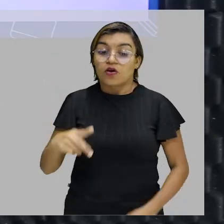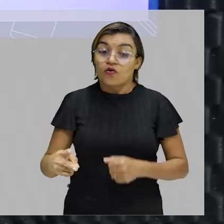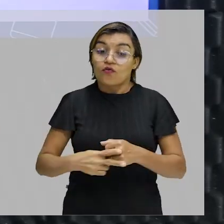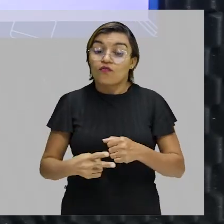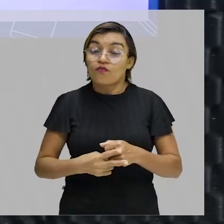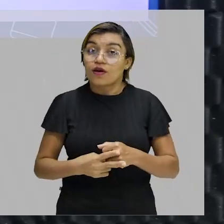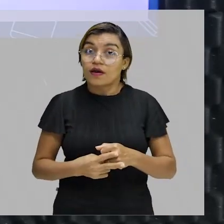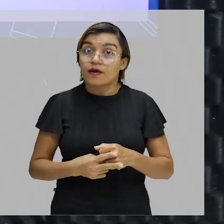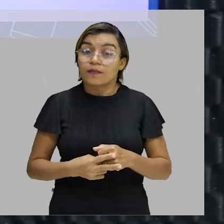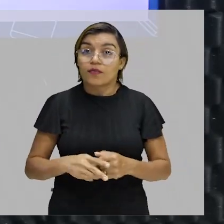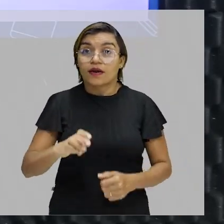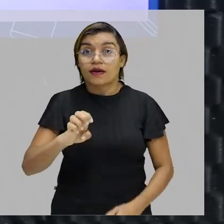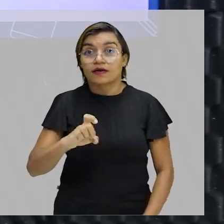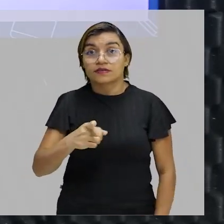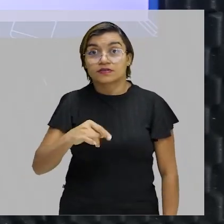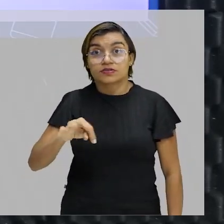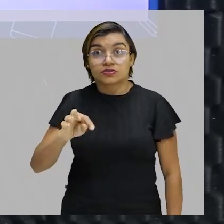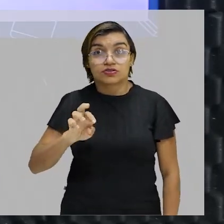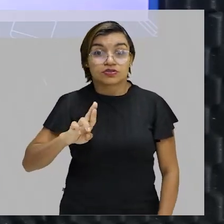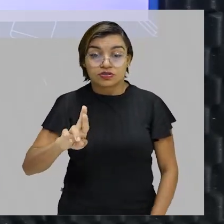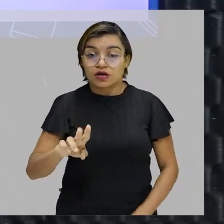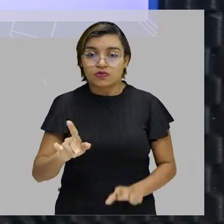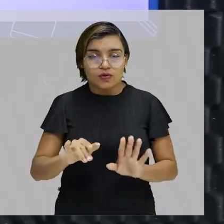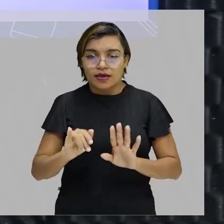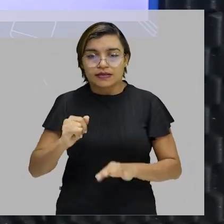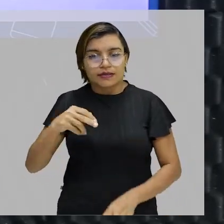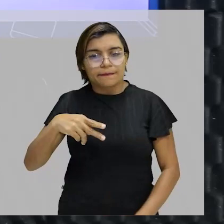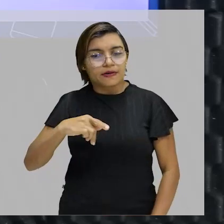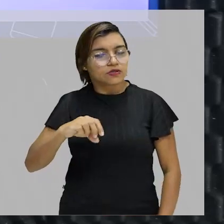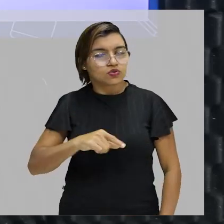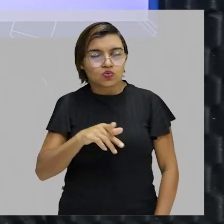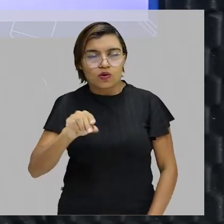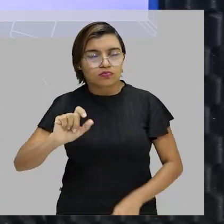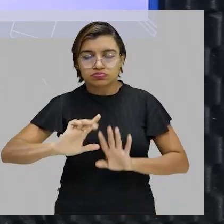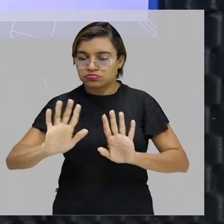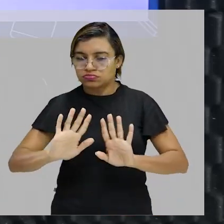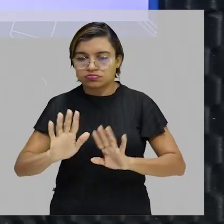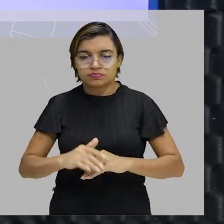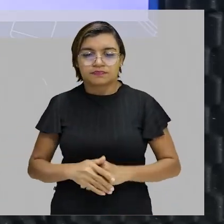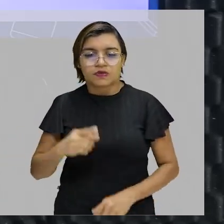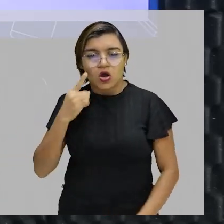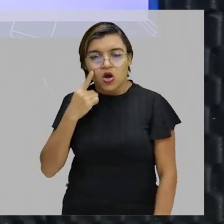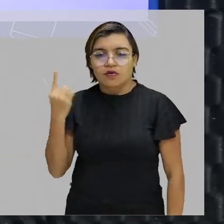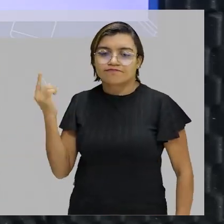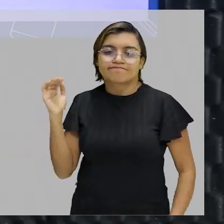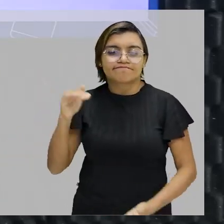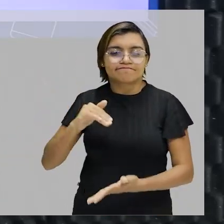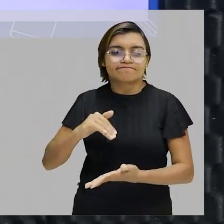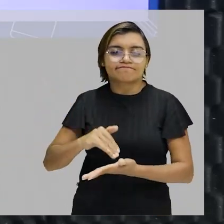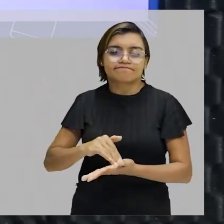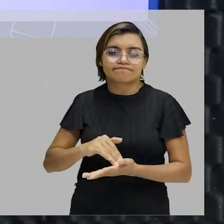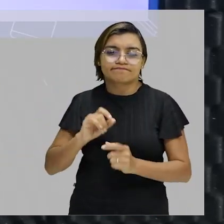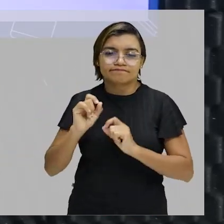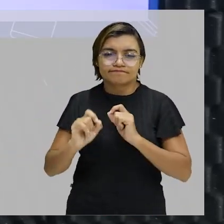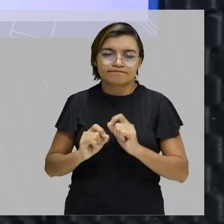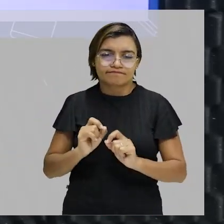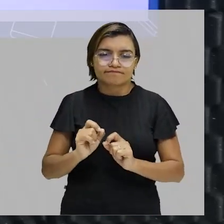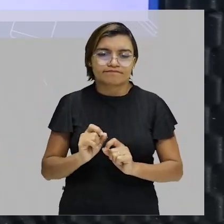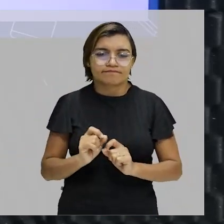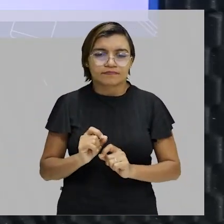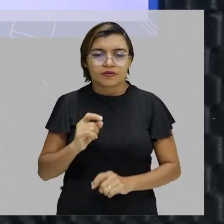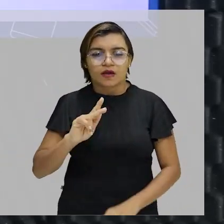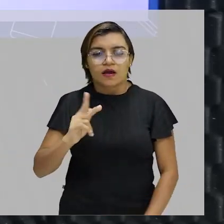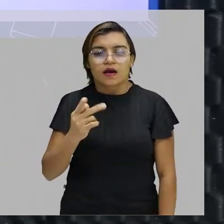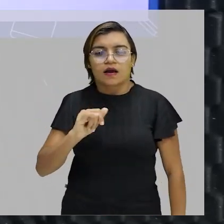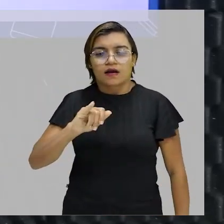existir não é impessoal. Quem é impessoal é o verbo haver, no sentido de existir, tá? Não vão esquecer disso. E para finalizar, a expressão haja vista,